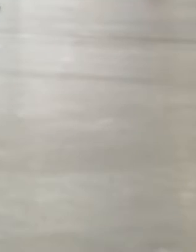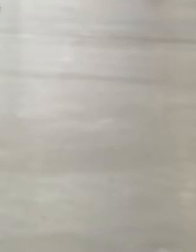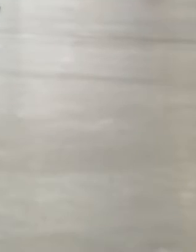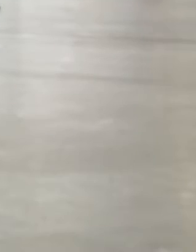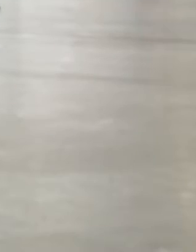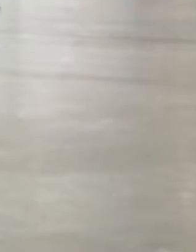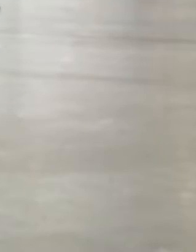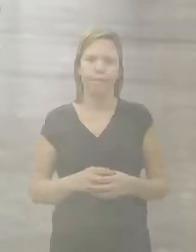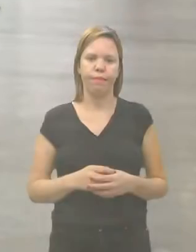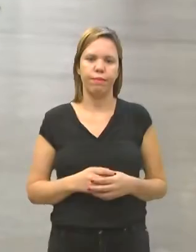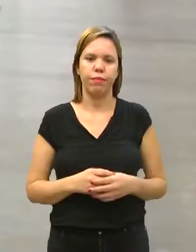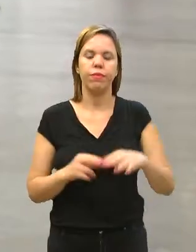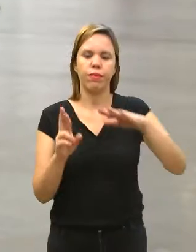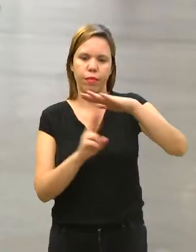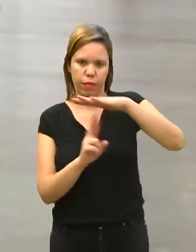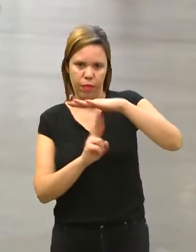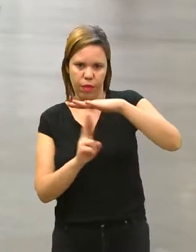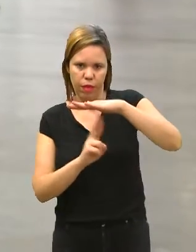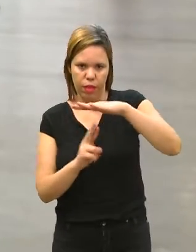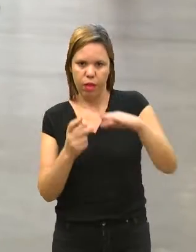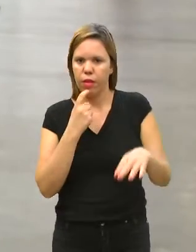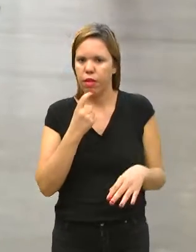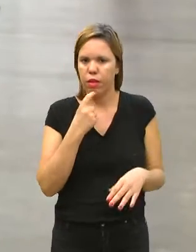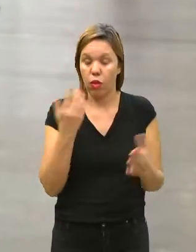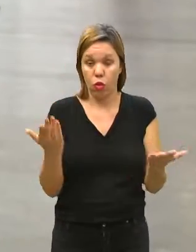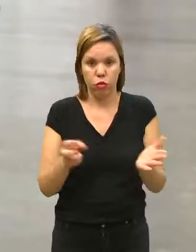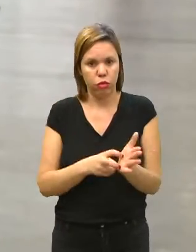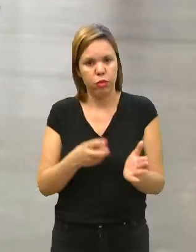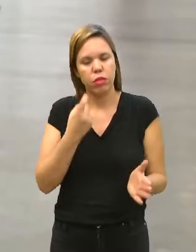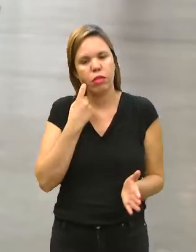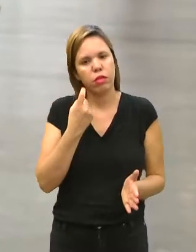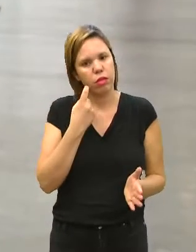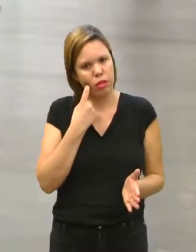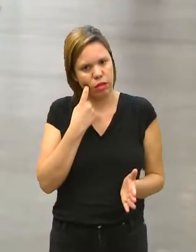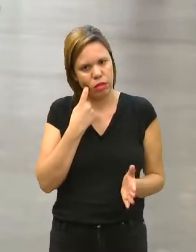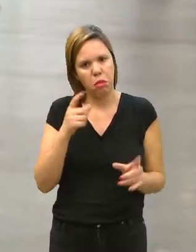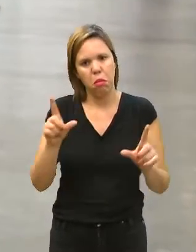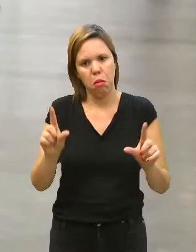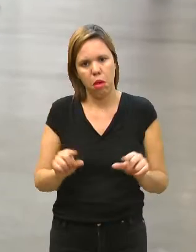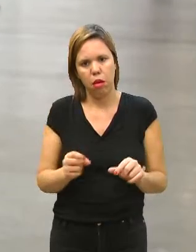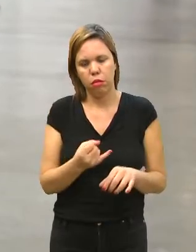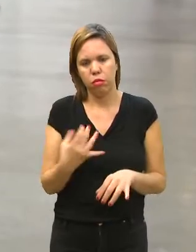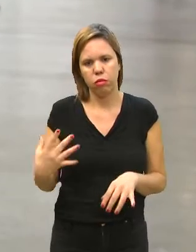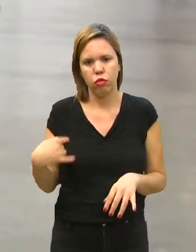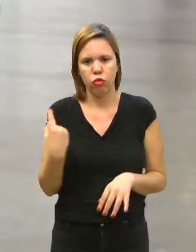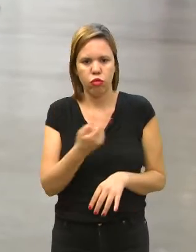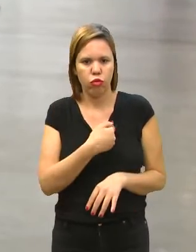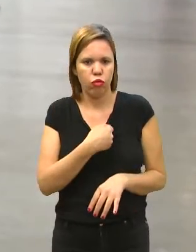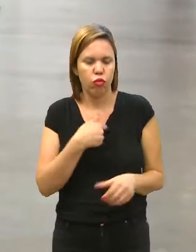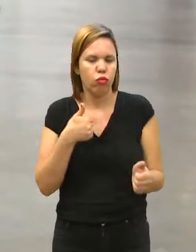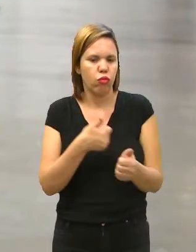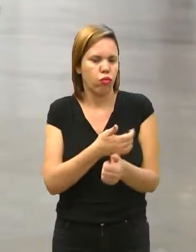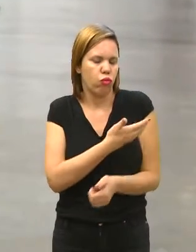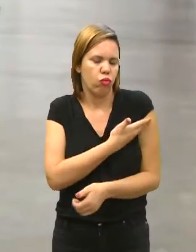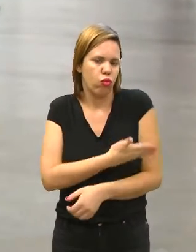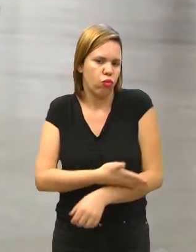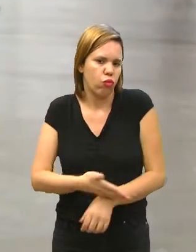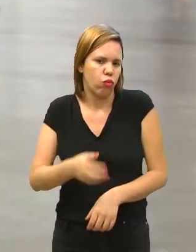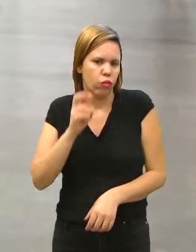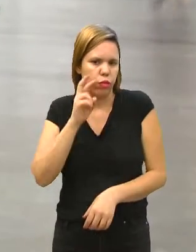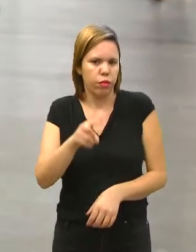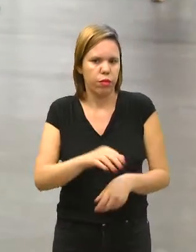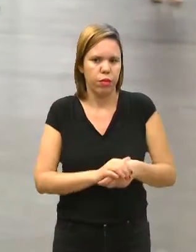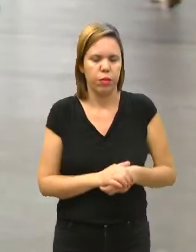O movimento do terminal rodoviário de Campinas na manhã desta sexta-feira foi bem menor do que o que nós estamos acostumados a